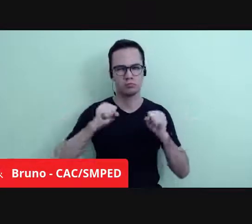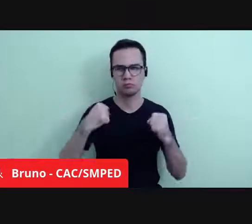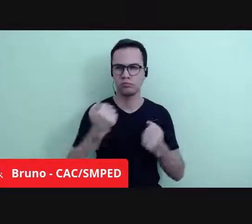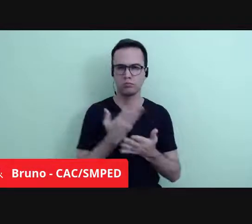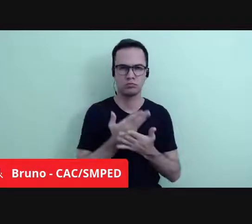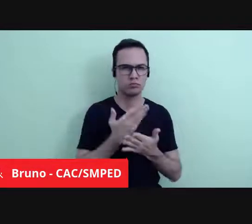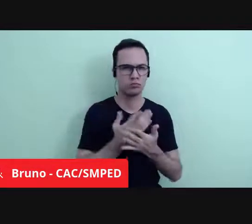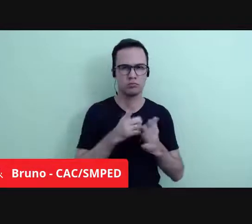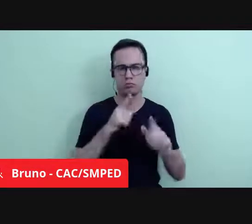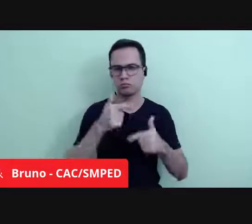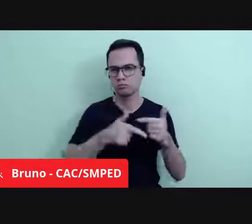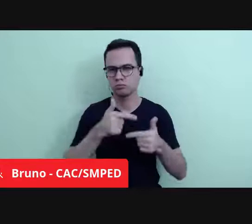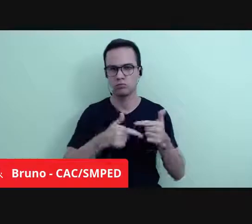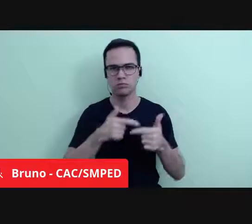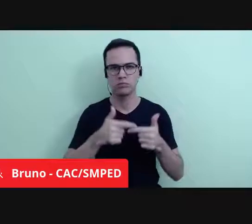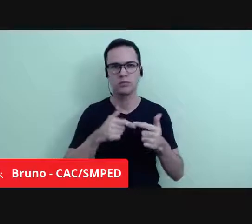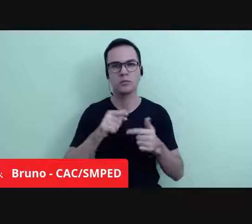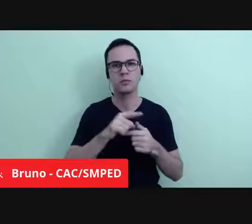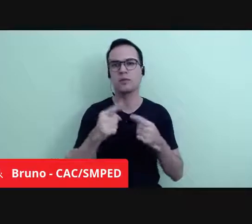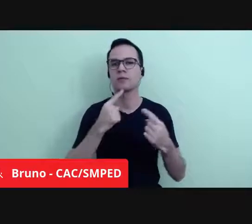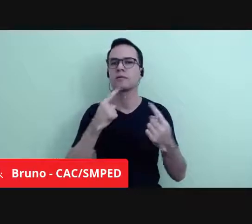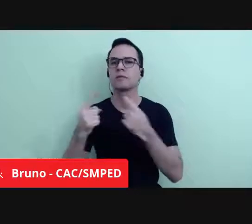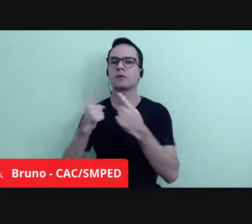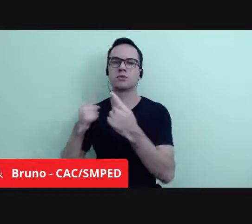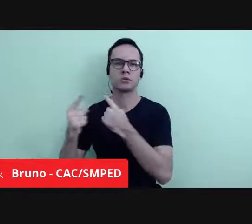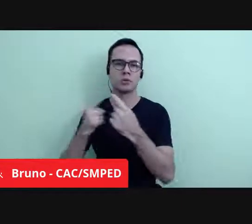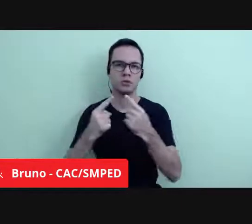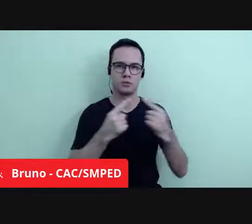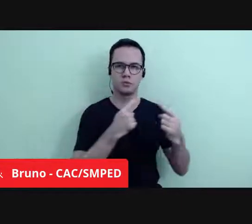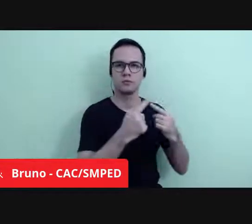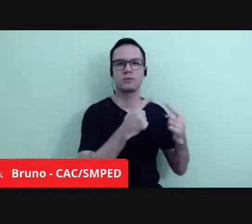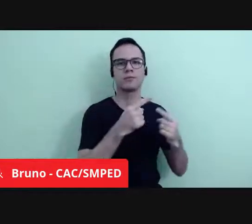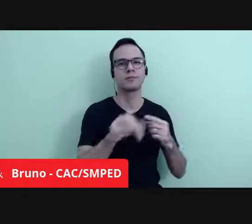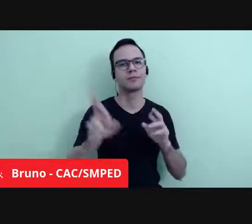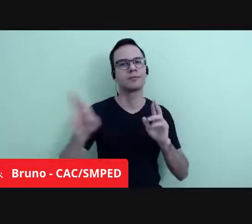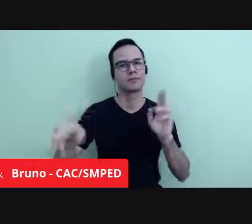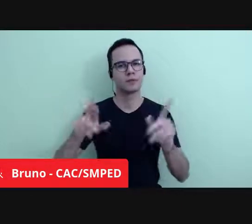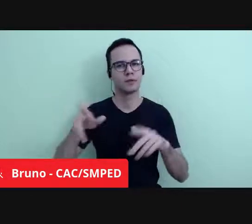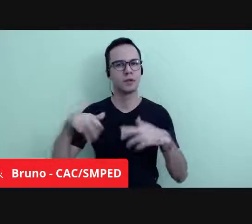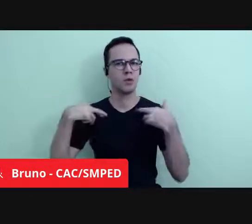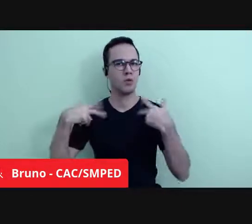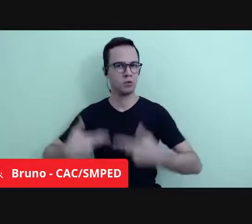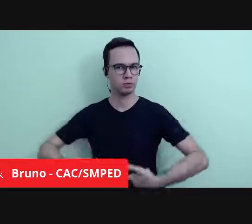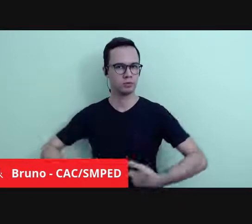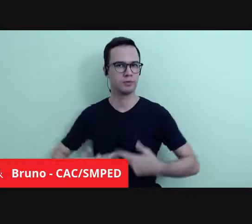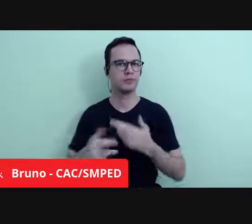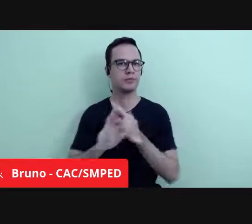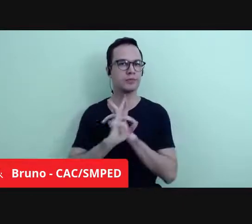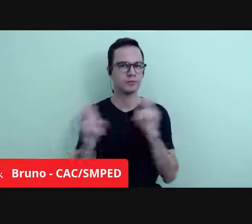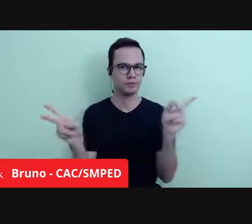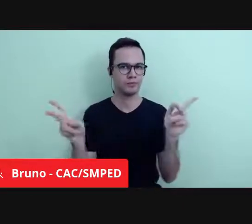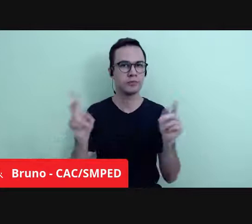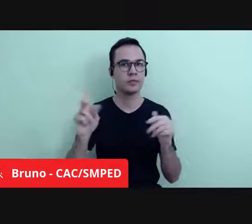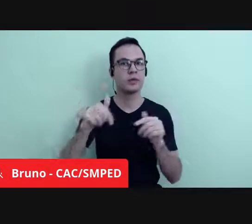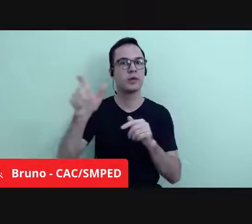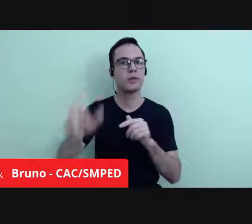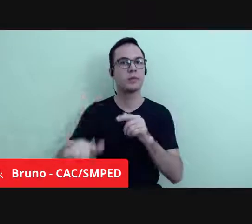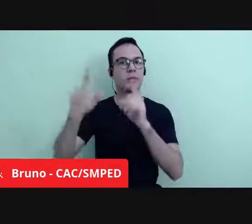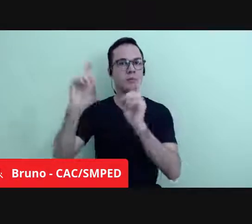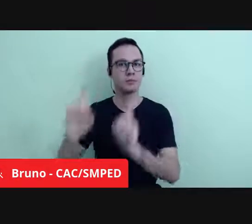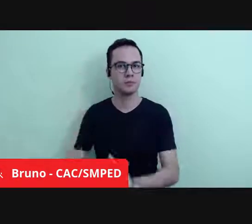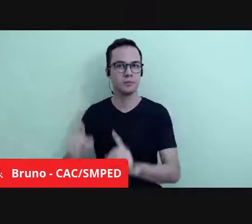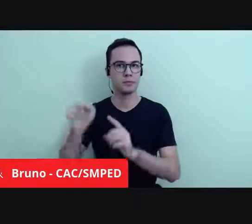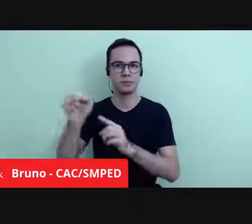tal, esses diálogos entre as diversidades, entre os corpos diferentes, e que é bom lembrar também que pessoas com deficiência fazem